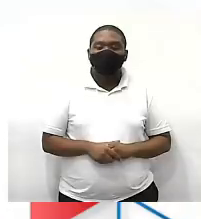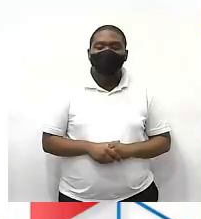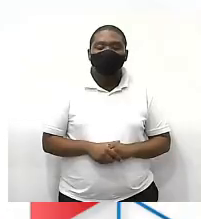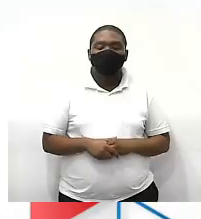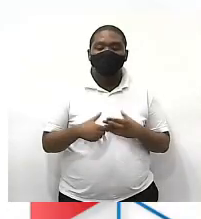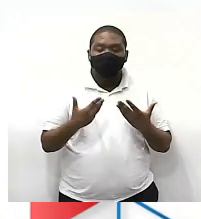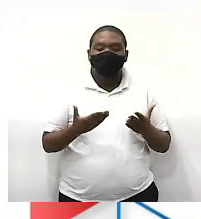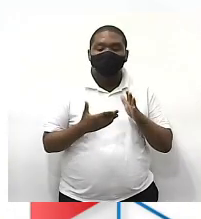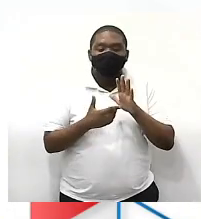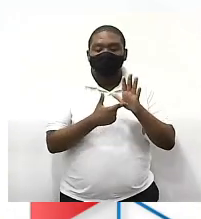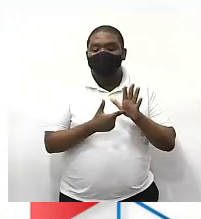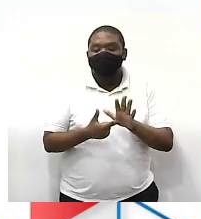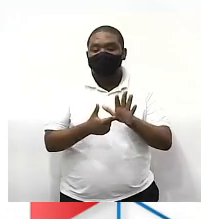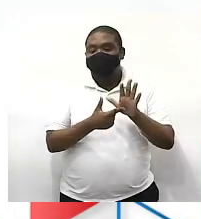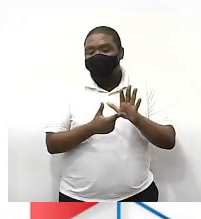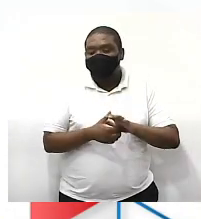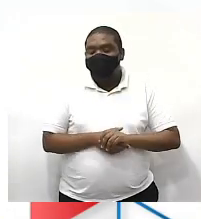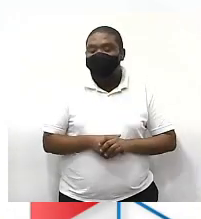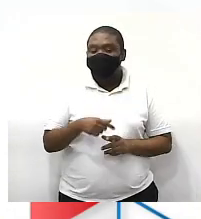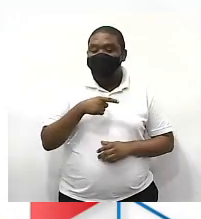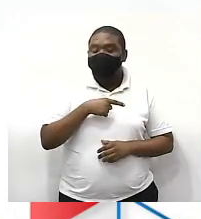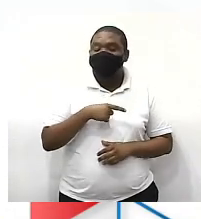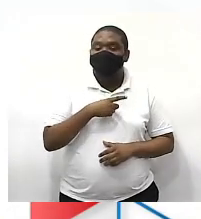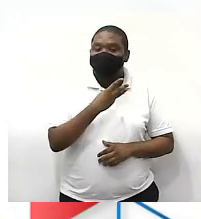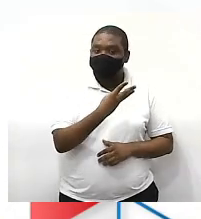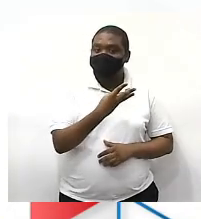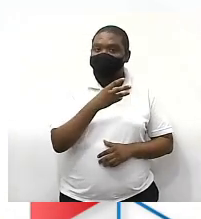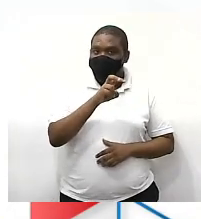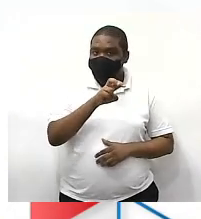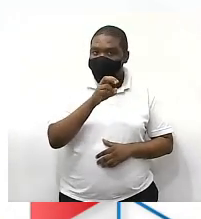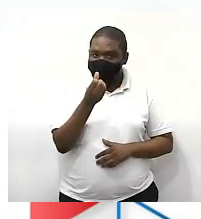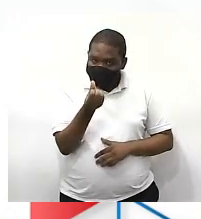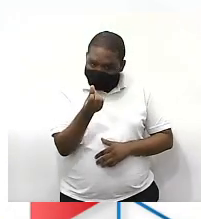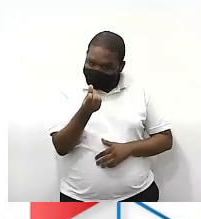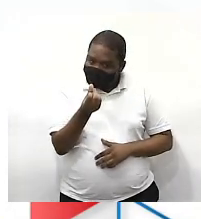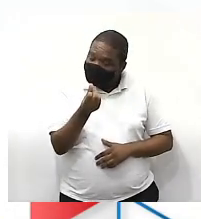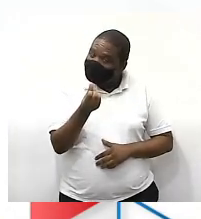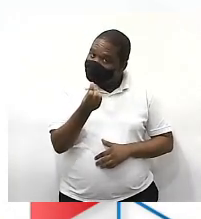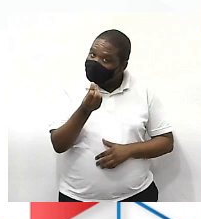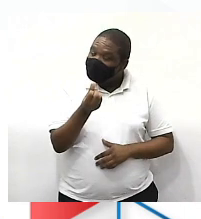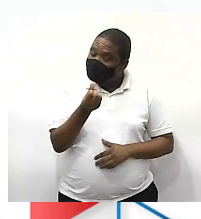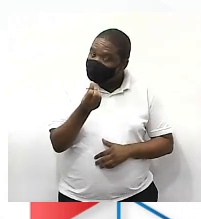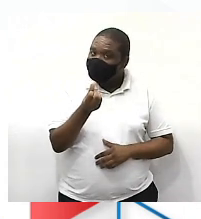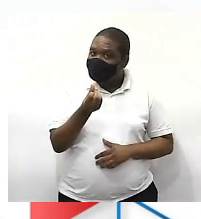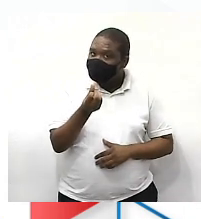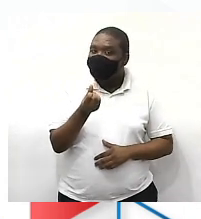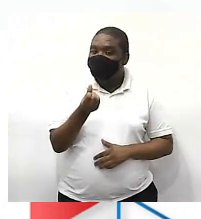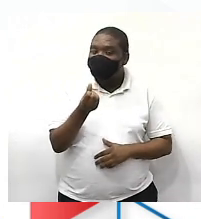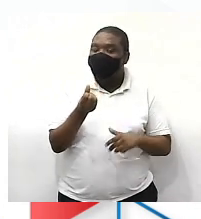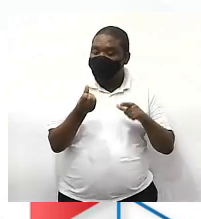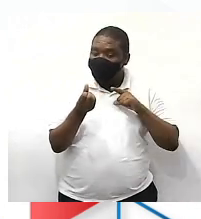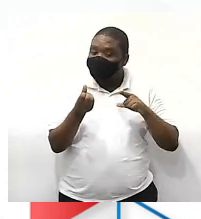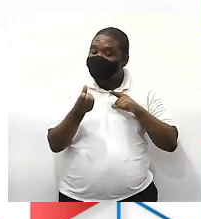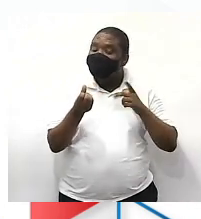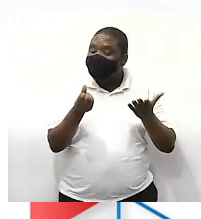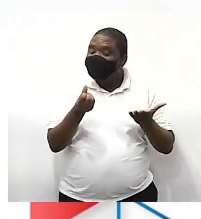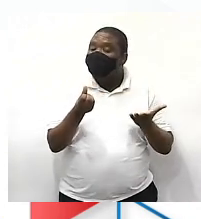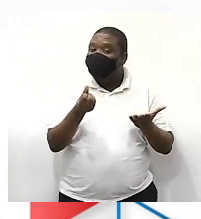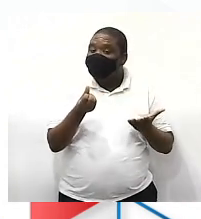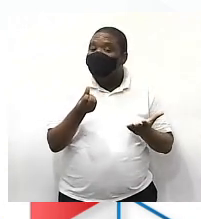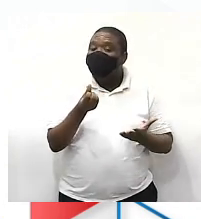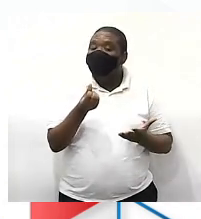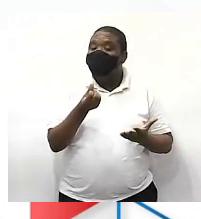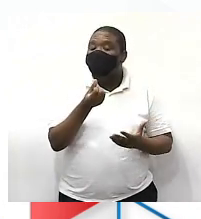mostrar a animação. Olha, eu tenho 456 e você vai ter como referência o